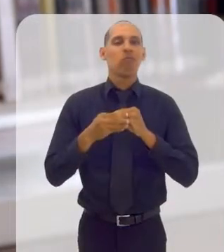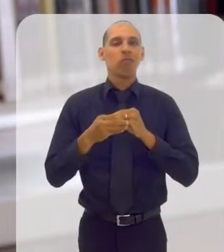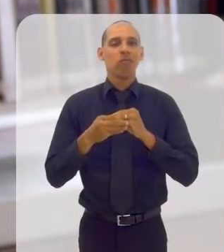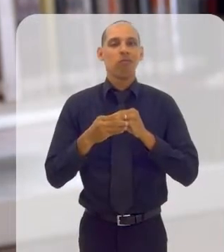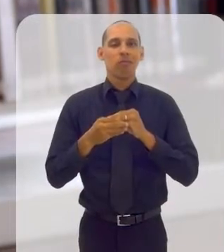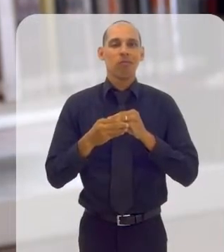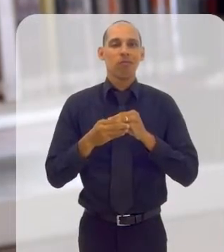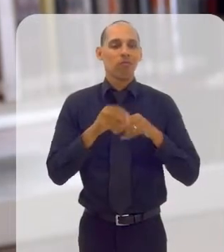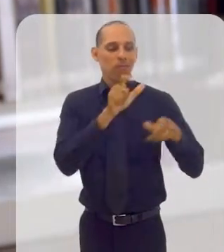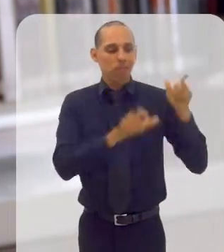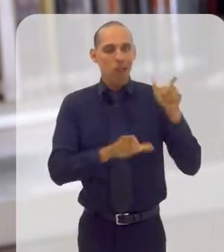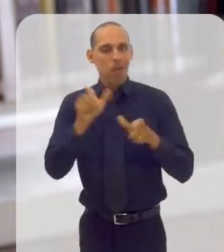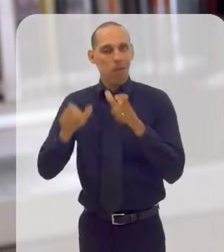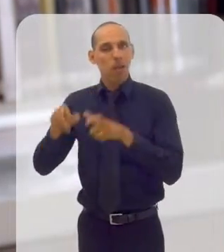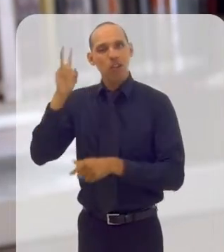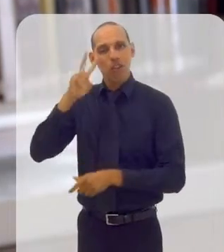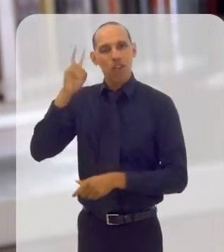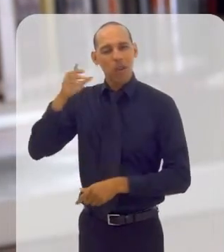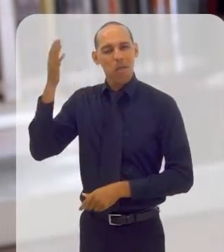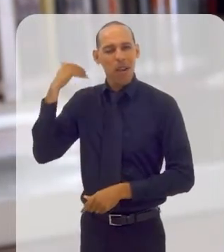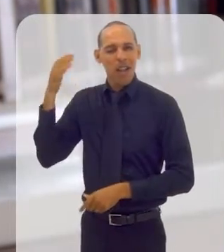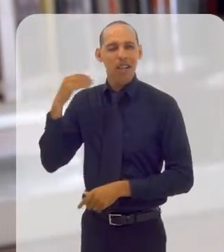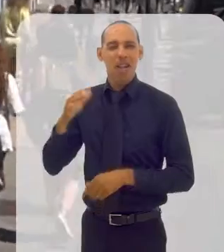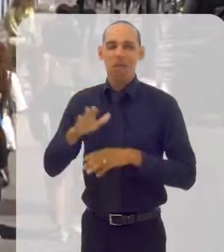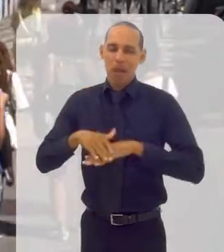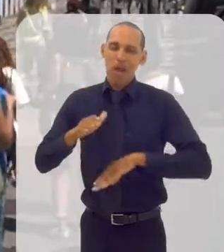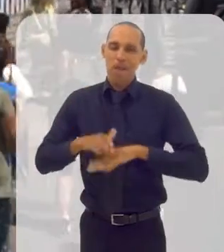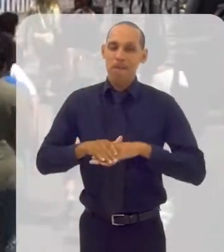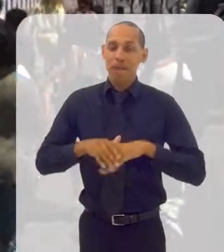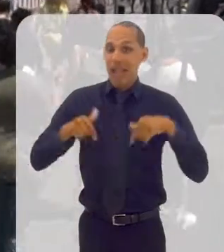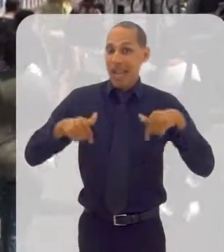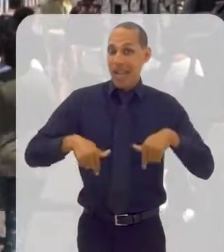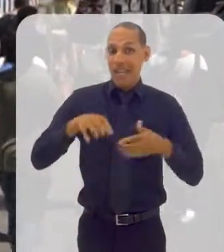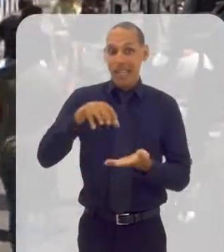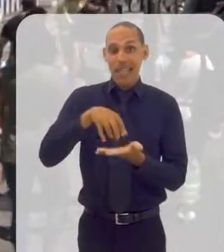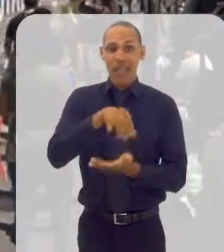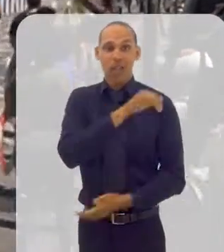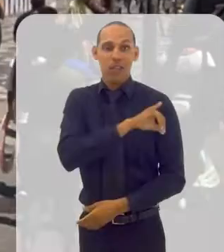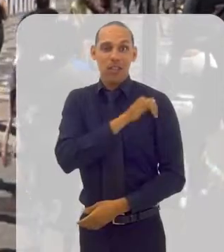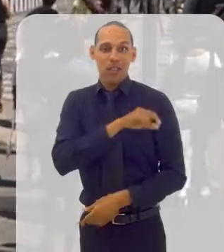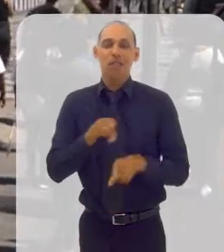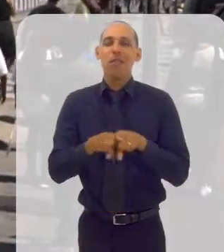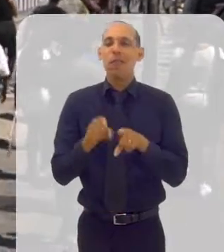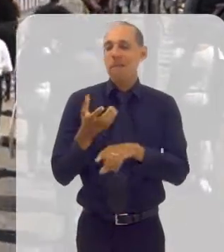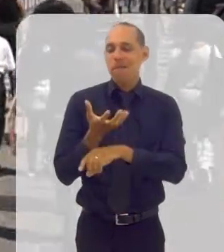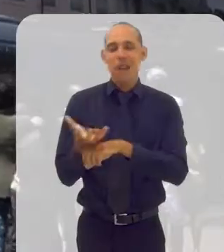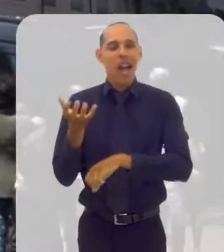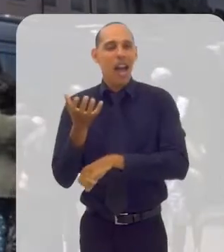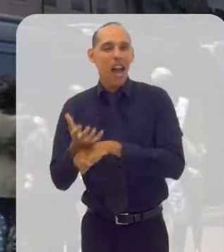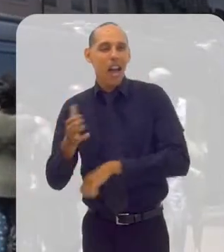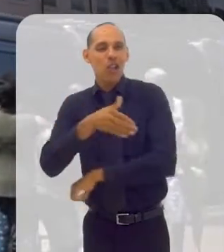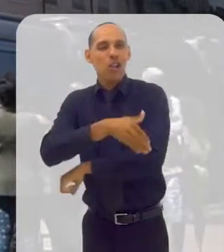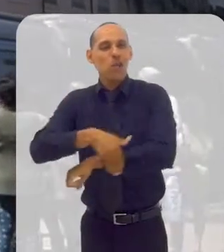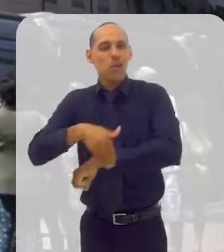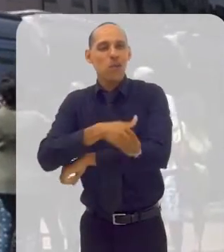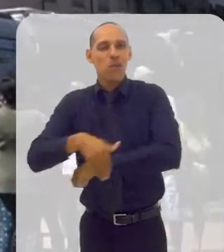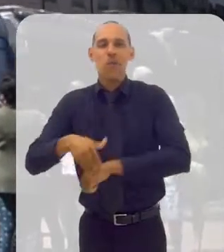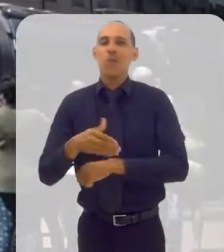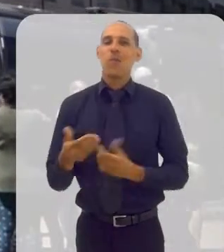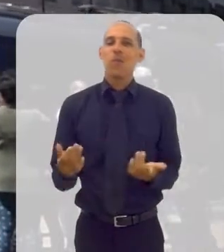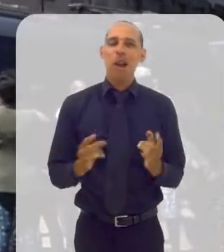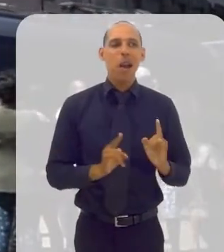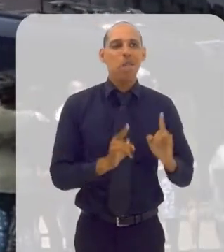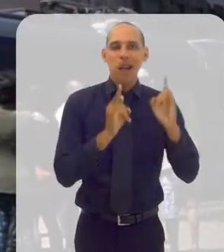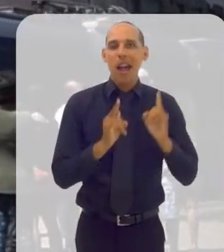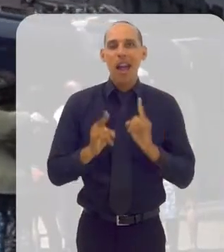diversos interesses dos agentes históricos. Aqui no centro do Rio de Janeiro, nas praças, nas ruas,